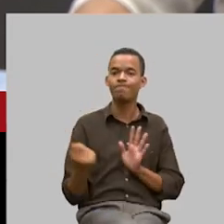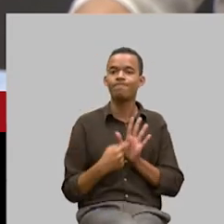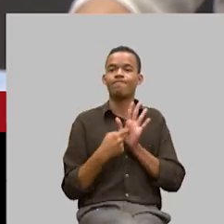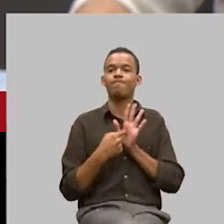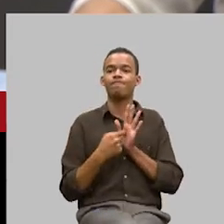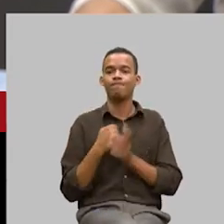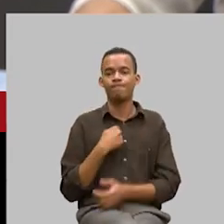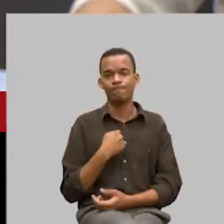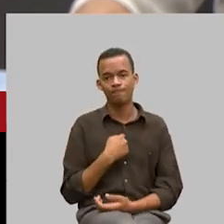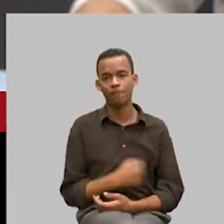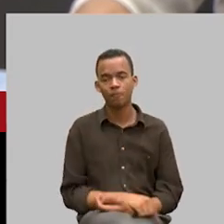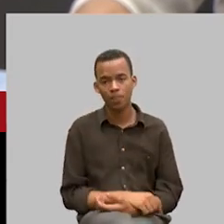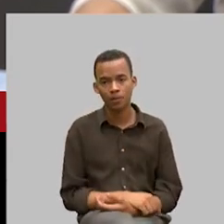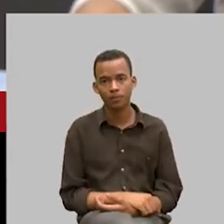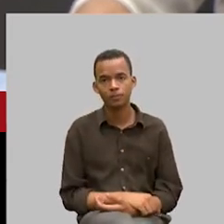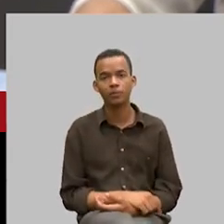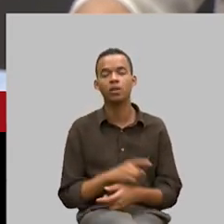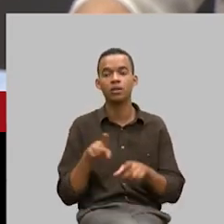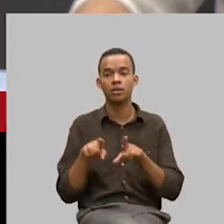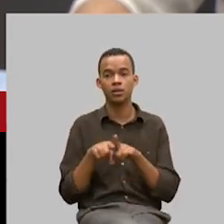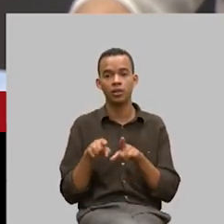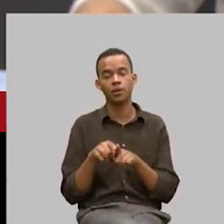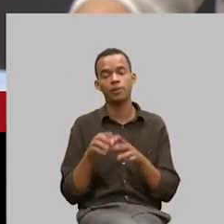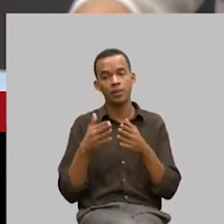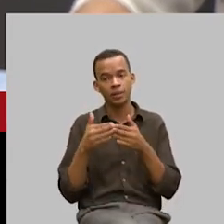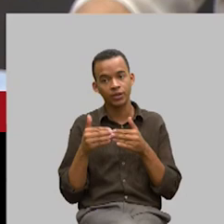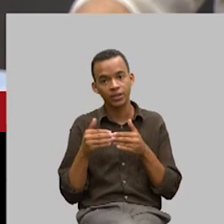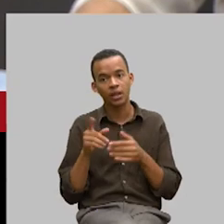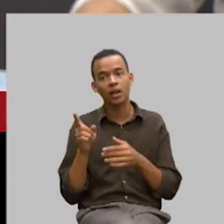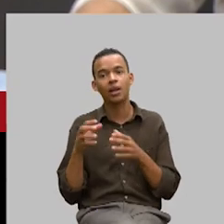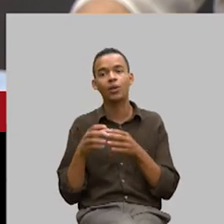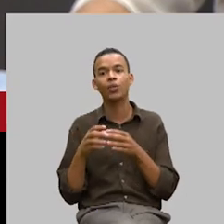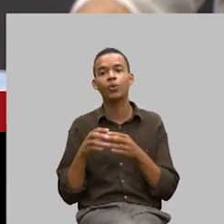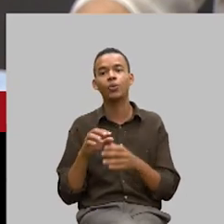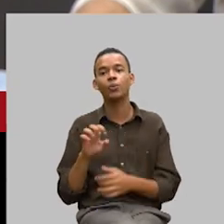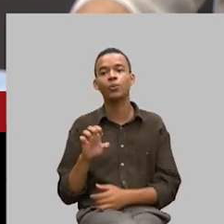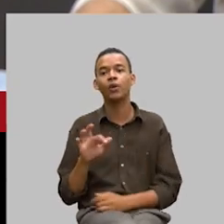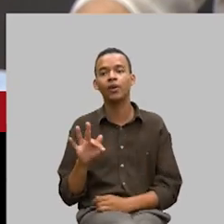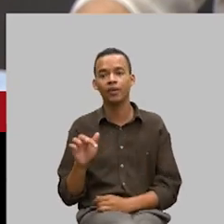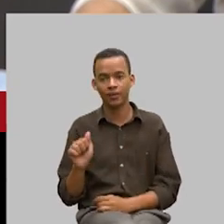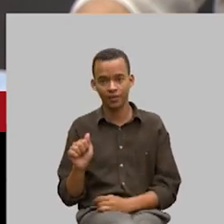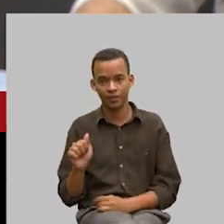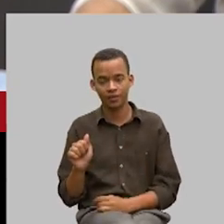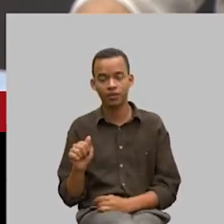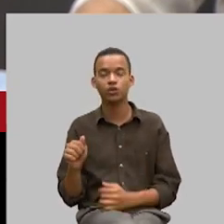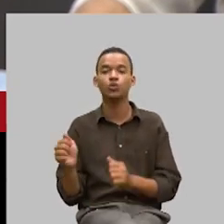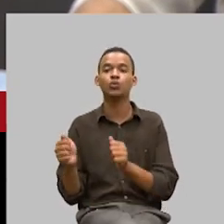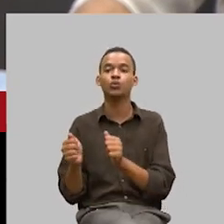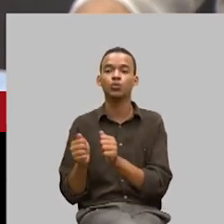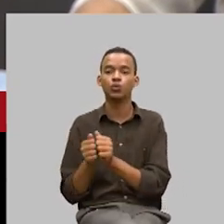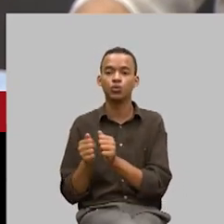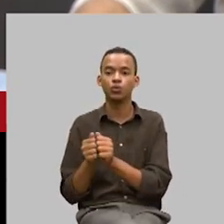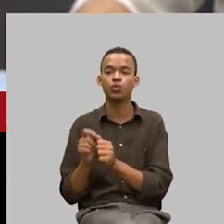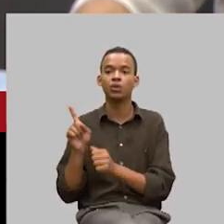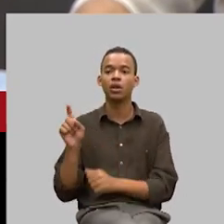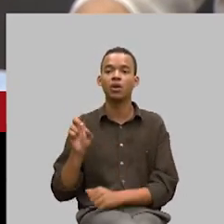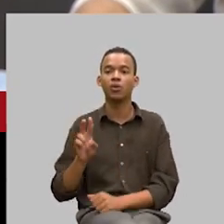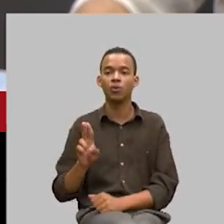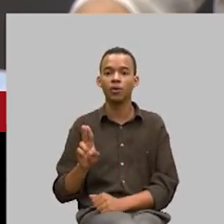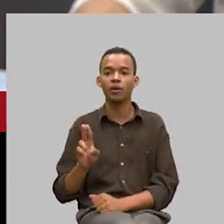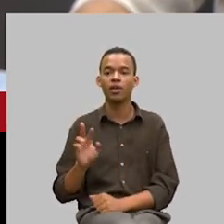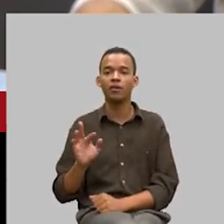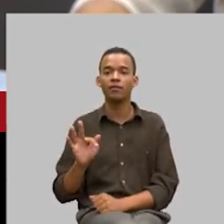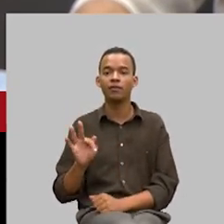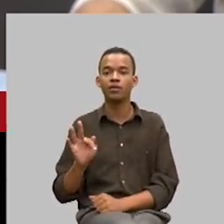veredinha porque nós no sábado eu estive lá junto com os alunos das ciências biológicas da ufjm fazendo uma